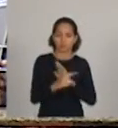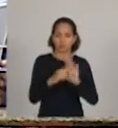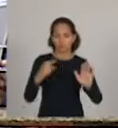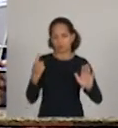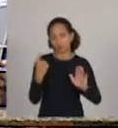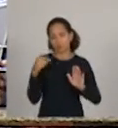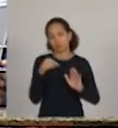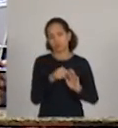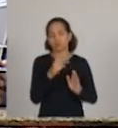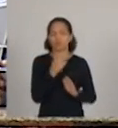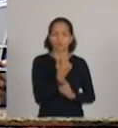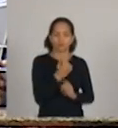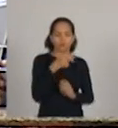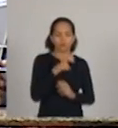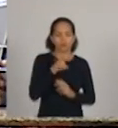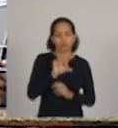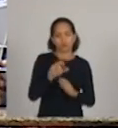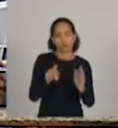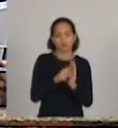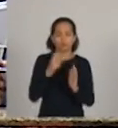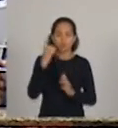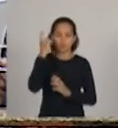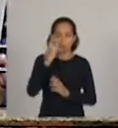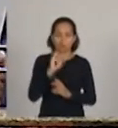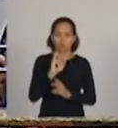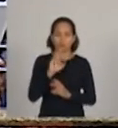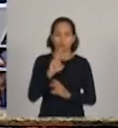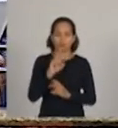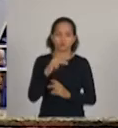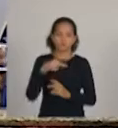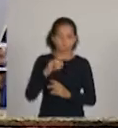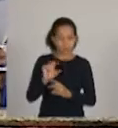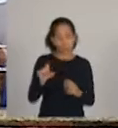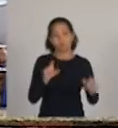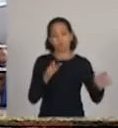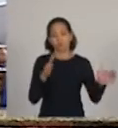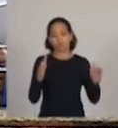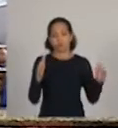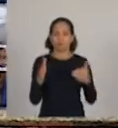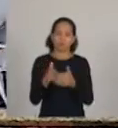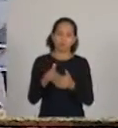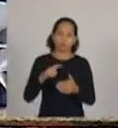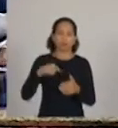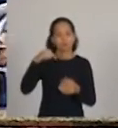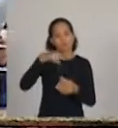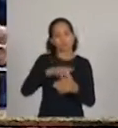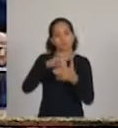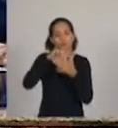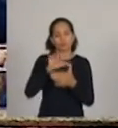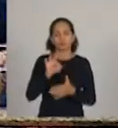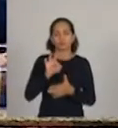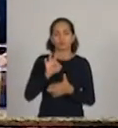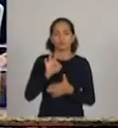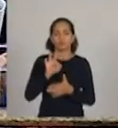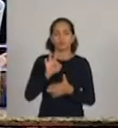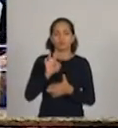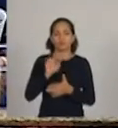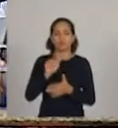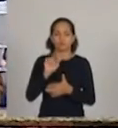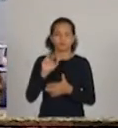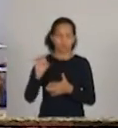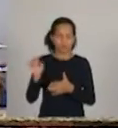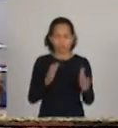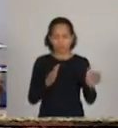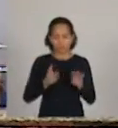lei 159-2021, deputada e ministra também, Irini Lopes, com prazo, deputado Fabrício Gandini. Como mantemos